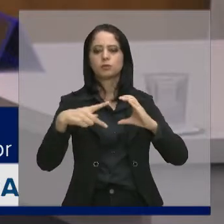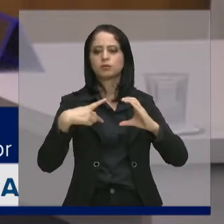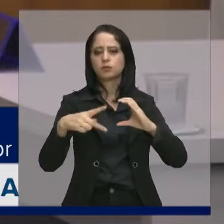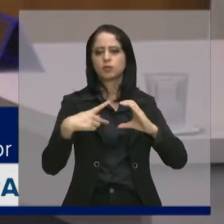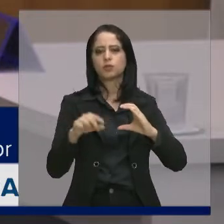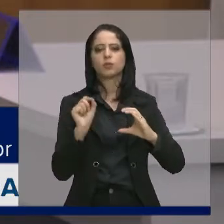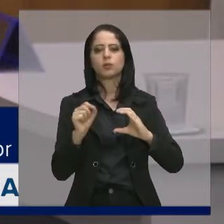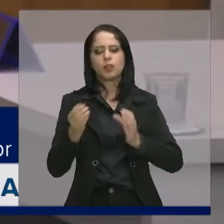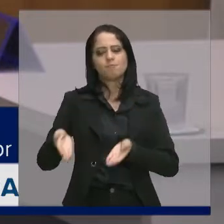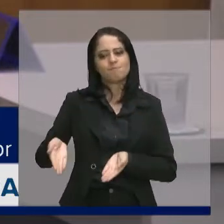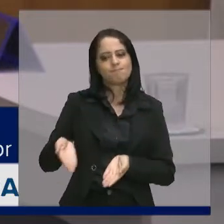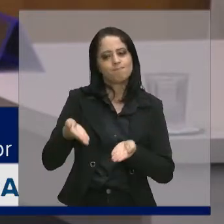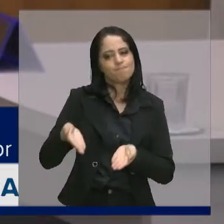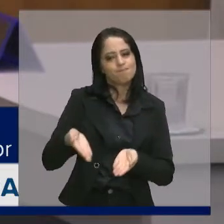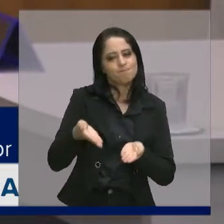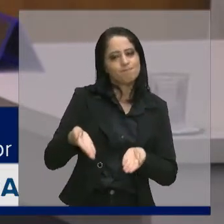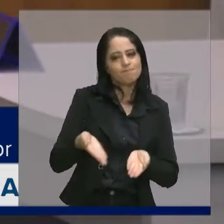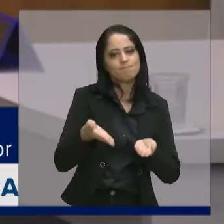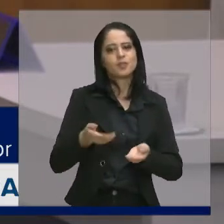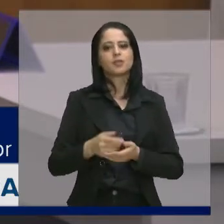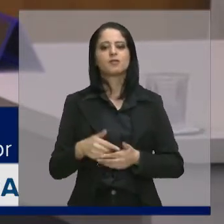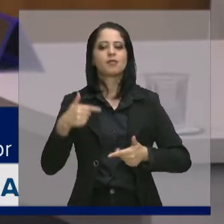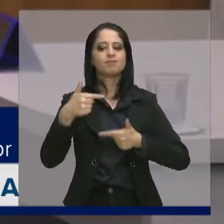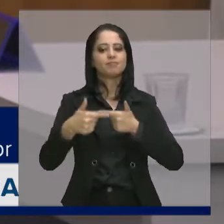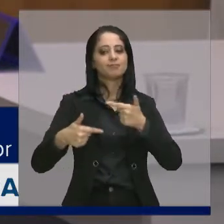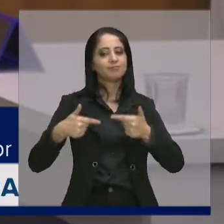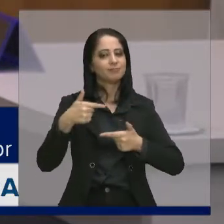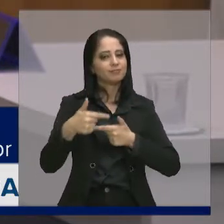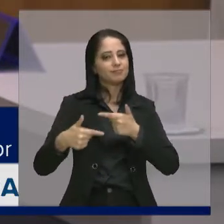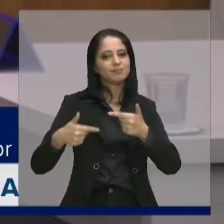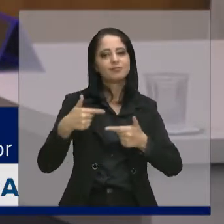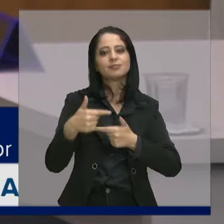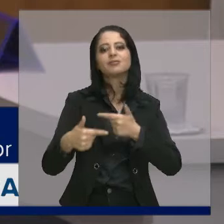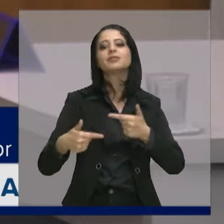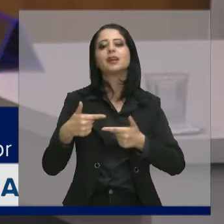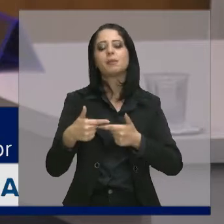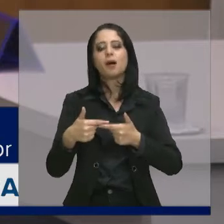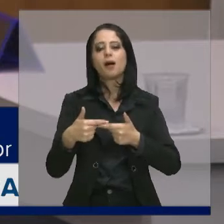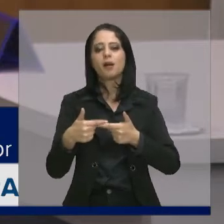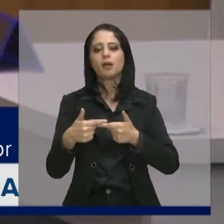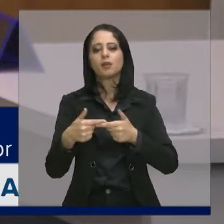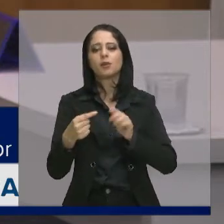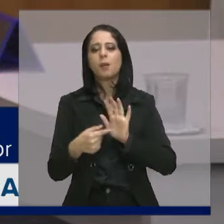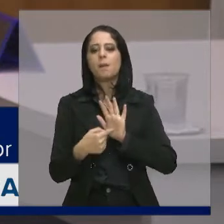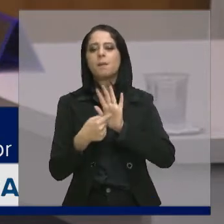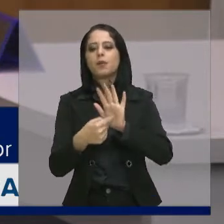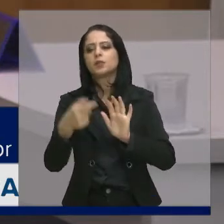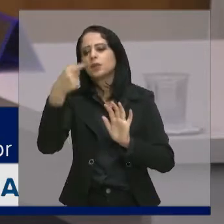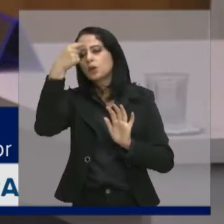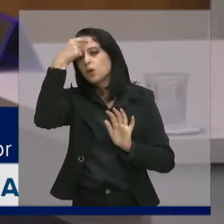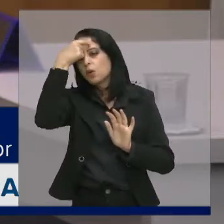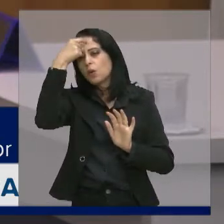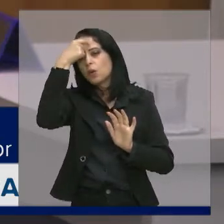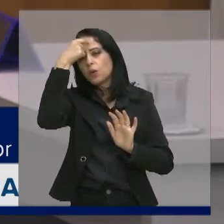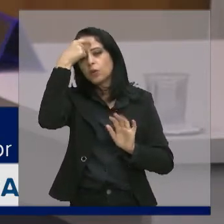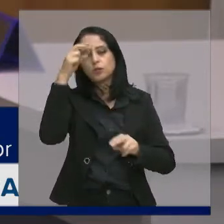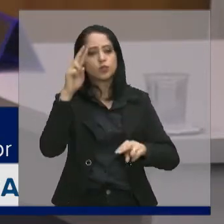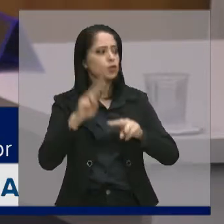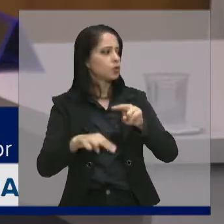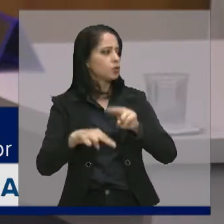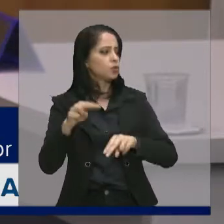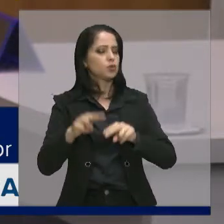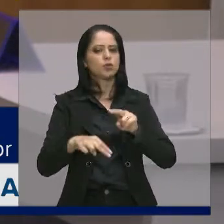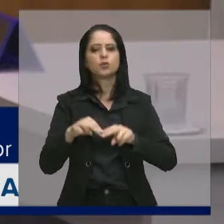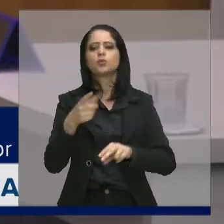do incentivo, do trabalho a ser realizado na conscientização do Junho Vermelho com